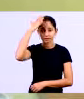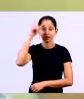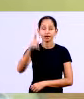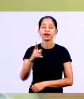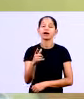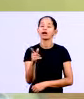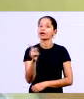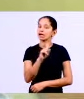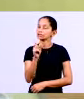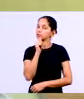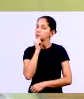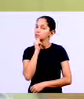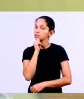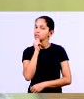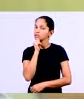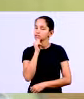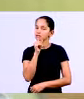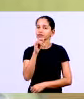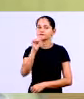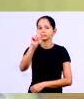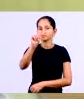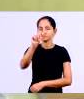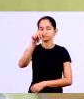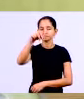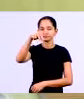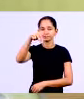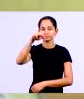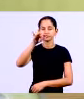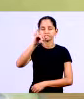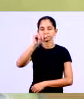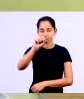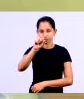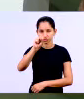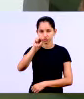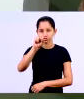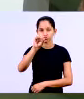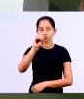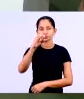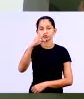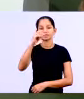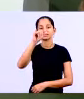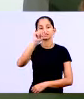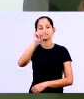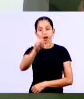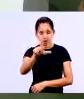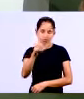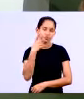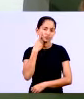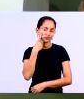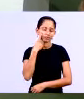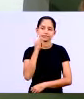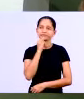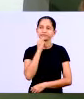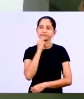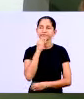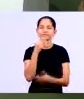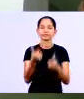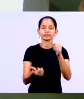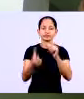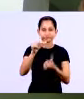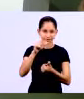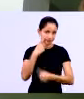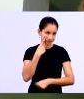né? Não. E você tem que colocar 2 S's, é isso mesmo? Isso. Bem, vamos ver aqui. Olha, como é que é o nome